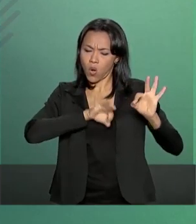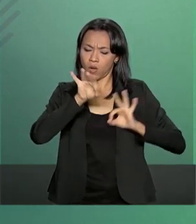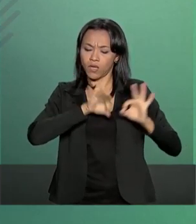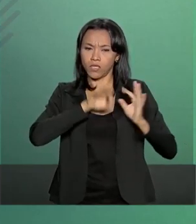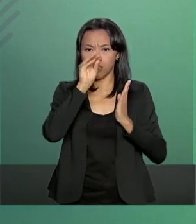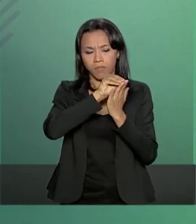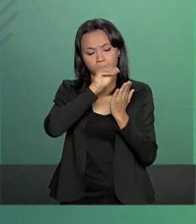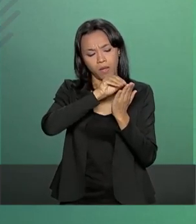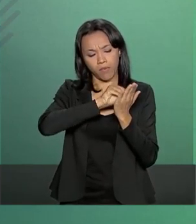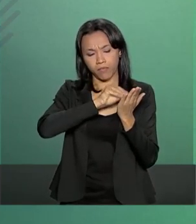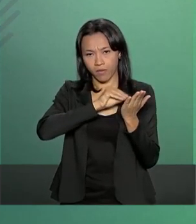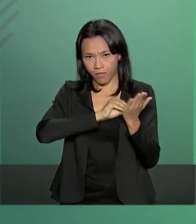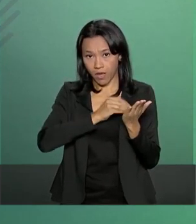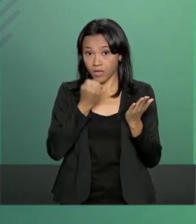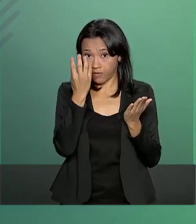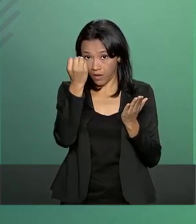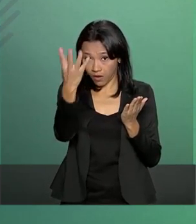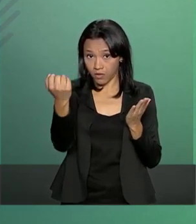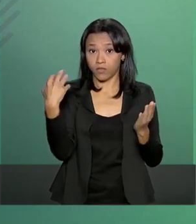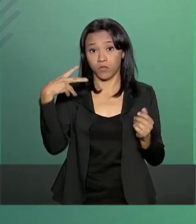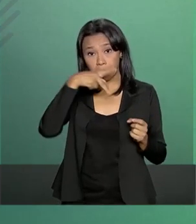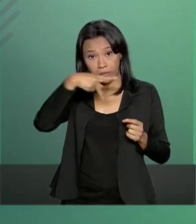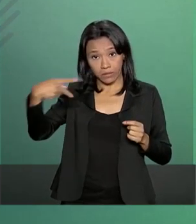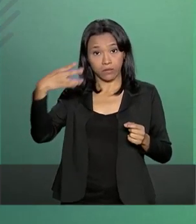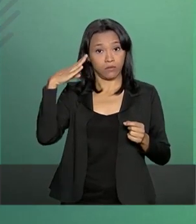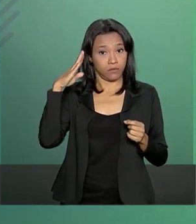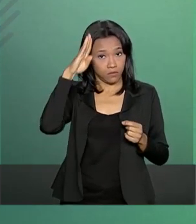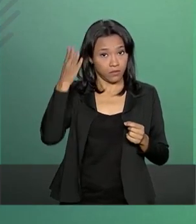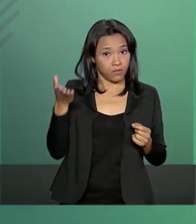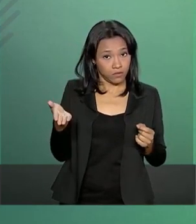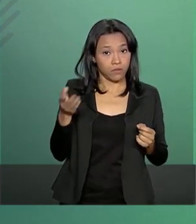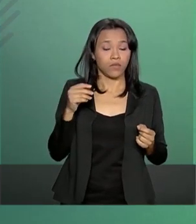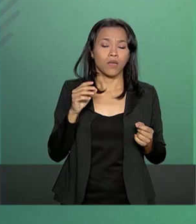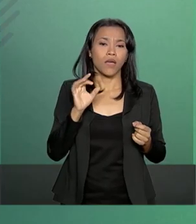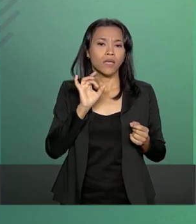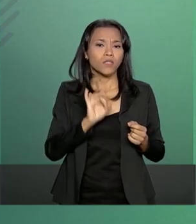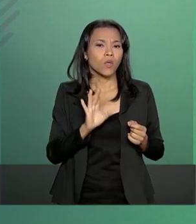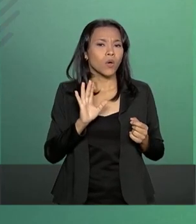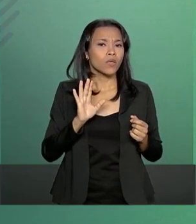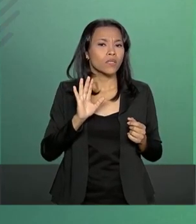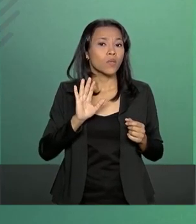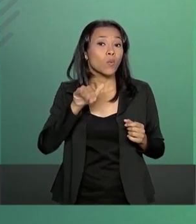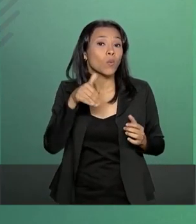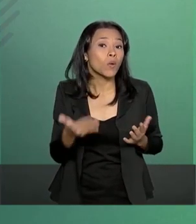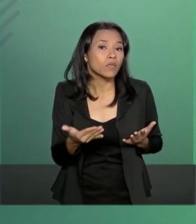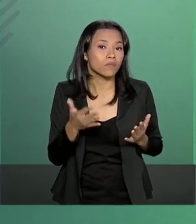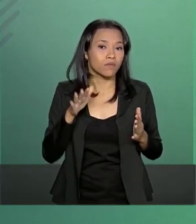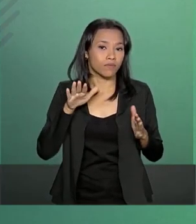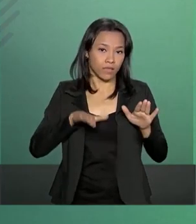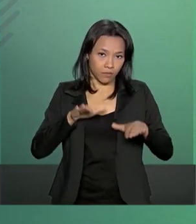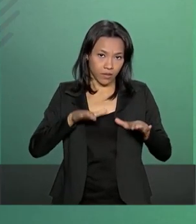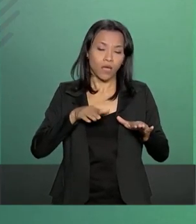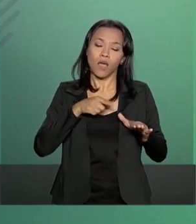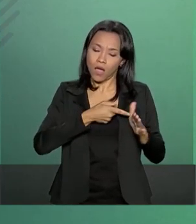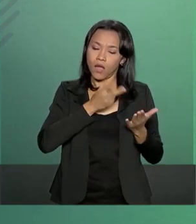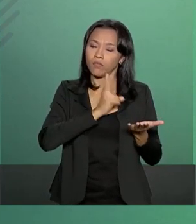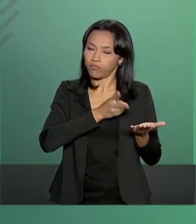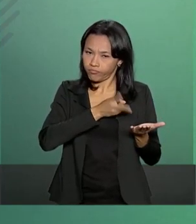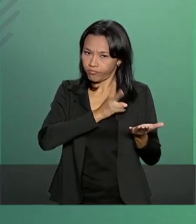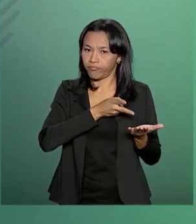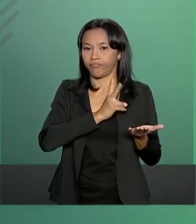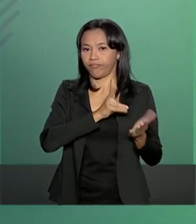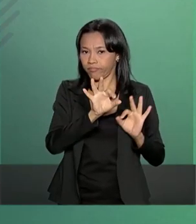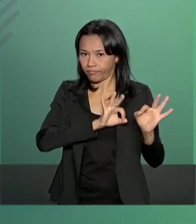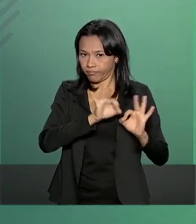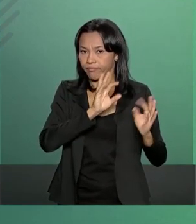está mantendo o planejamento a depender da questão apenas temporal, do quando. Mas as viagens elas estão planejadas